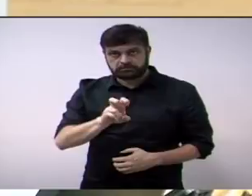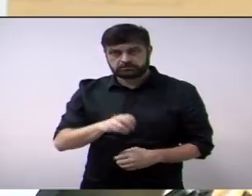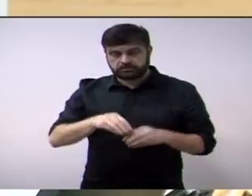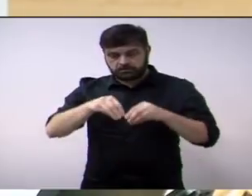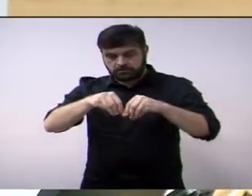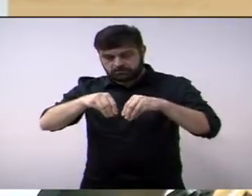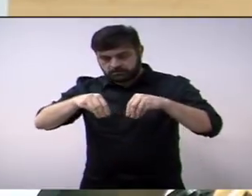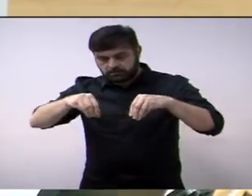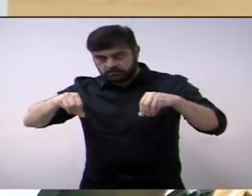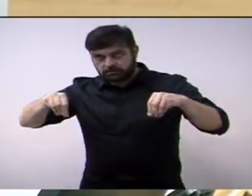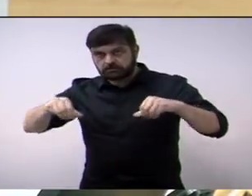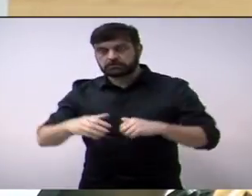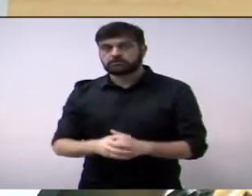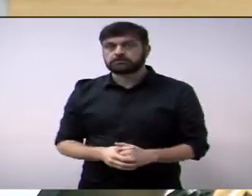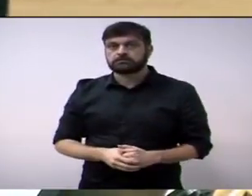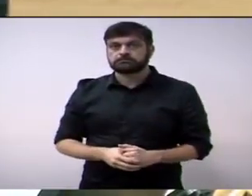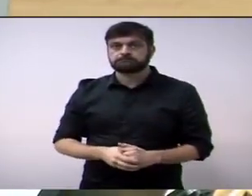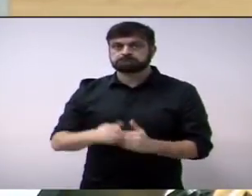Barros, de